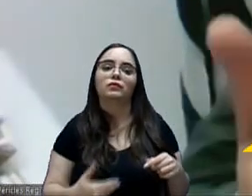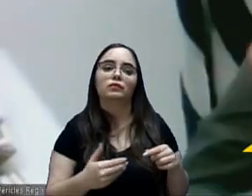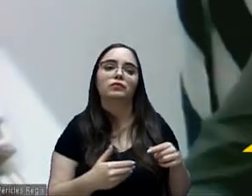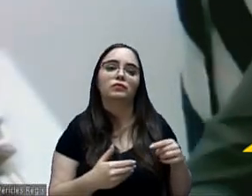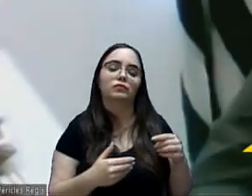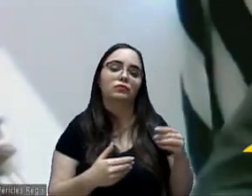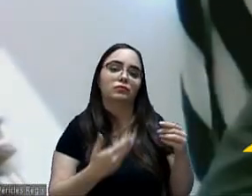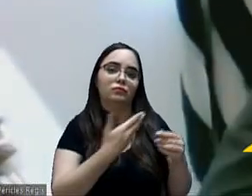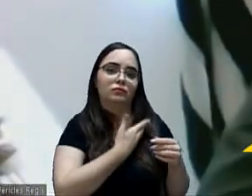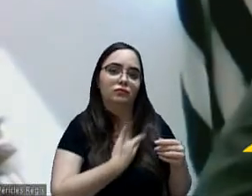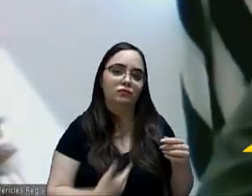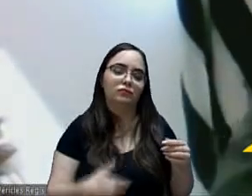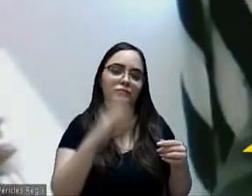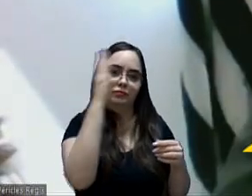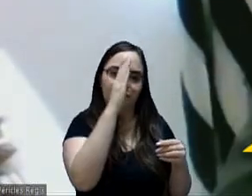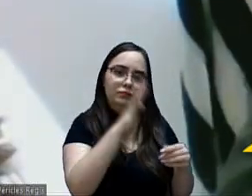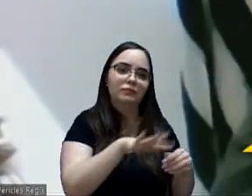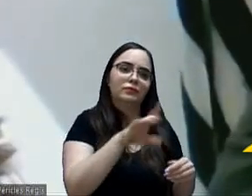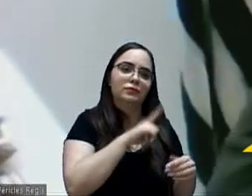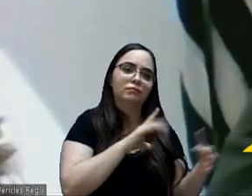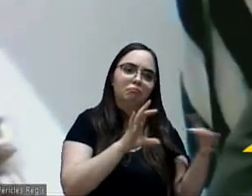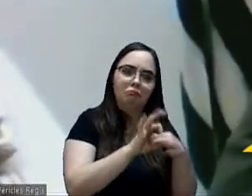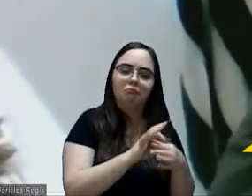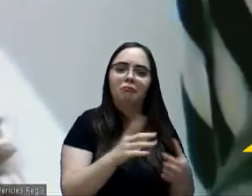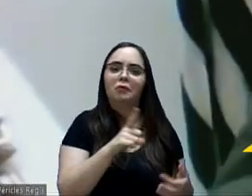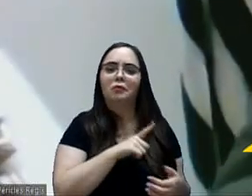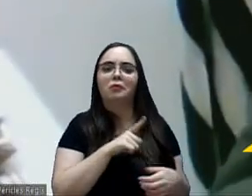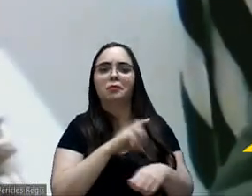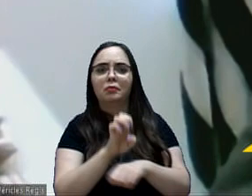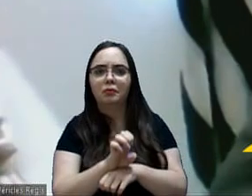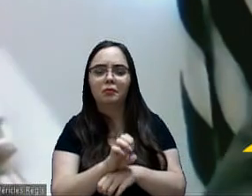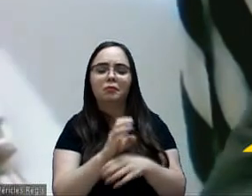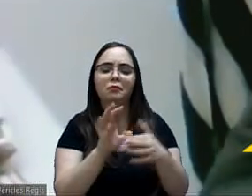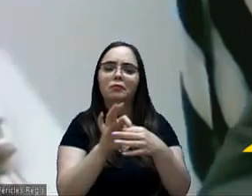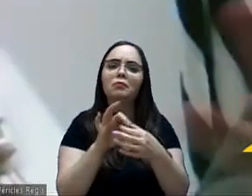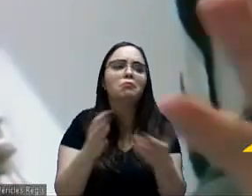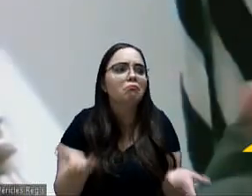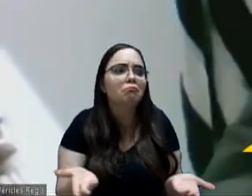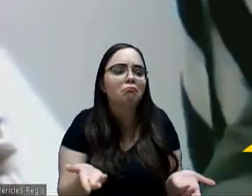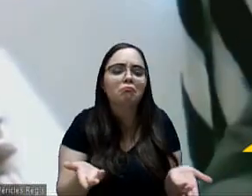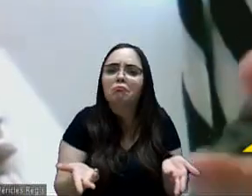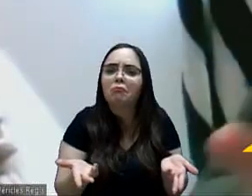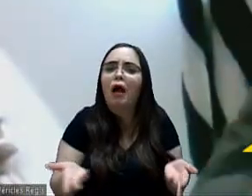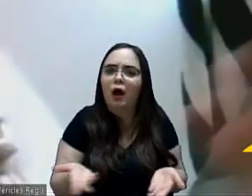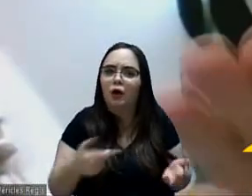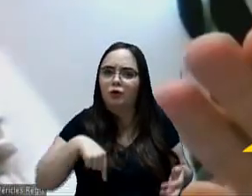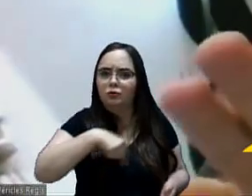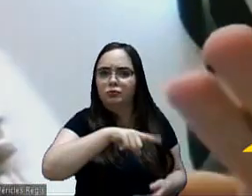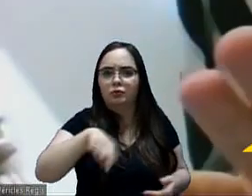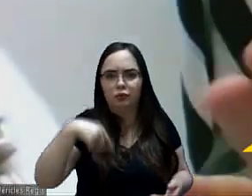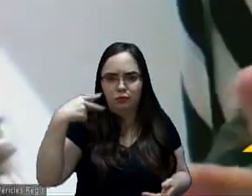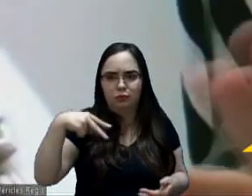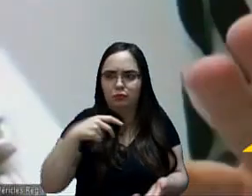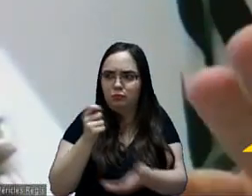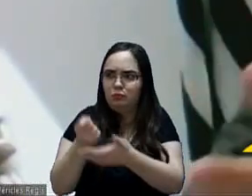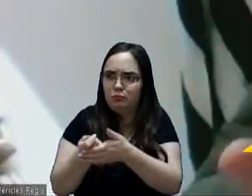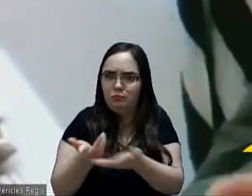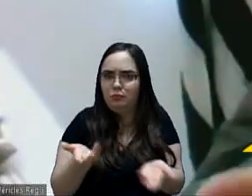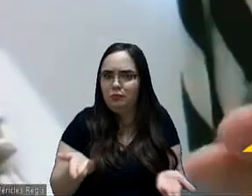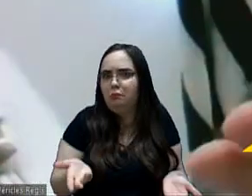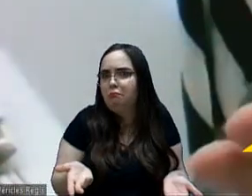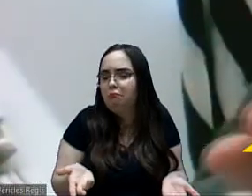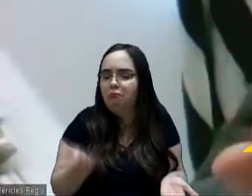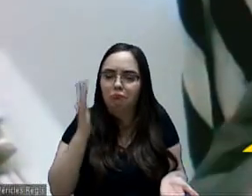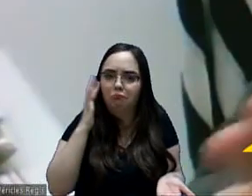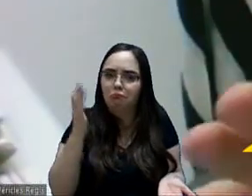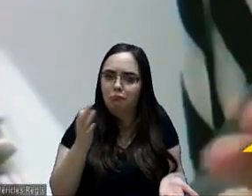quem, mas quem está pagando o preço neste momento aqui é a Câmara Municipal. E não estou falando que a gente não deva ajudar, Muito pelo contrário, a gente deve